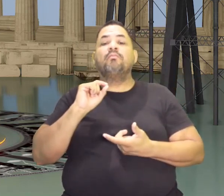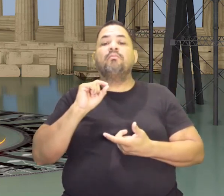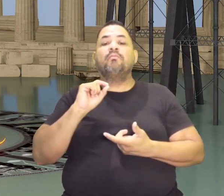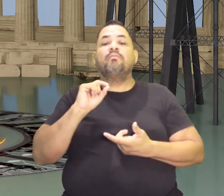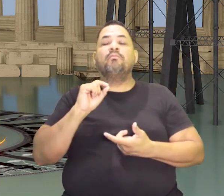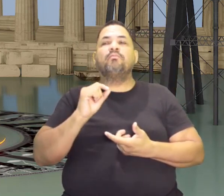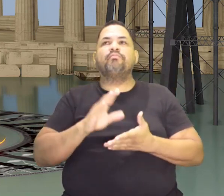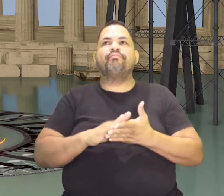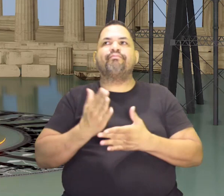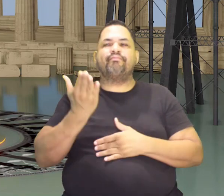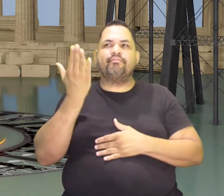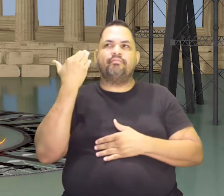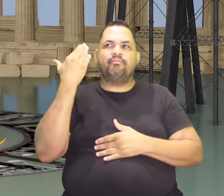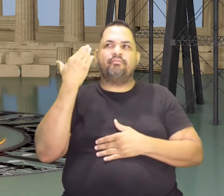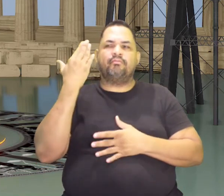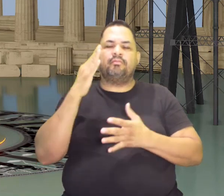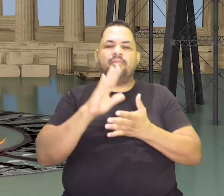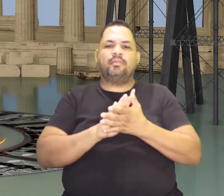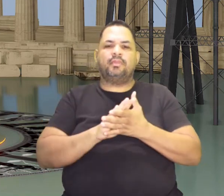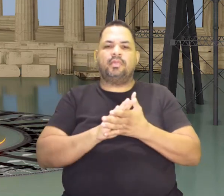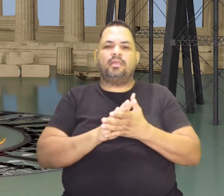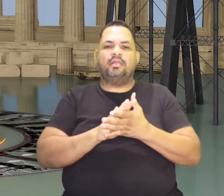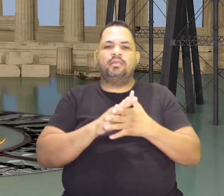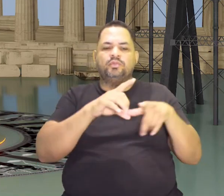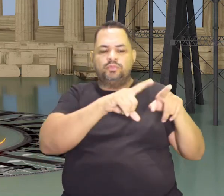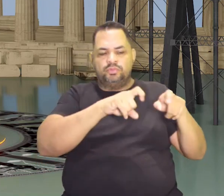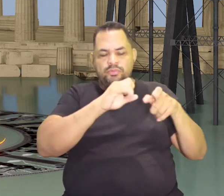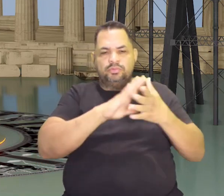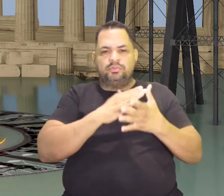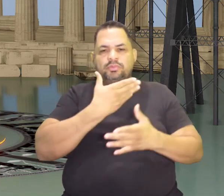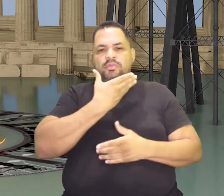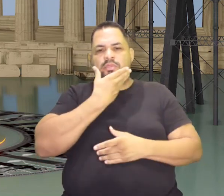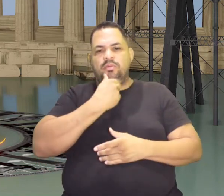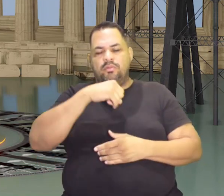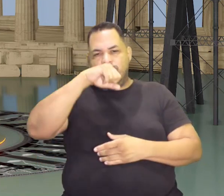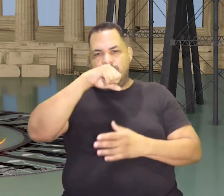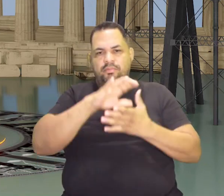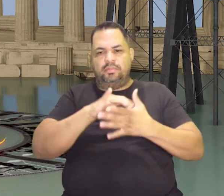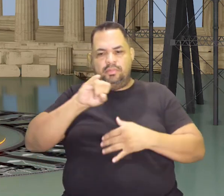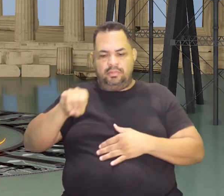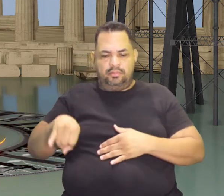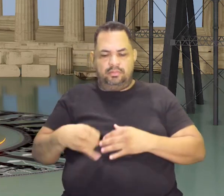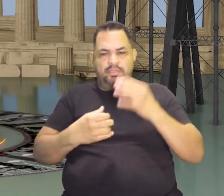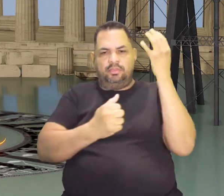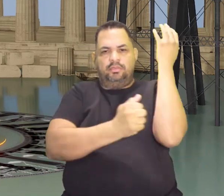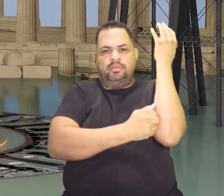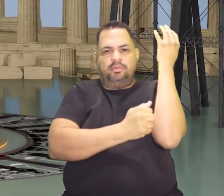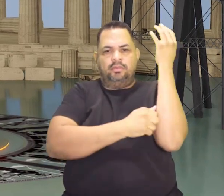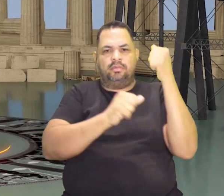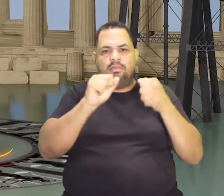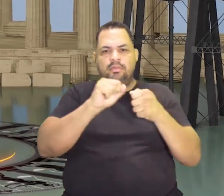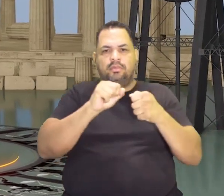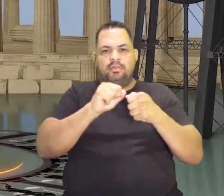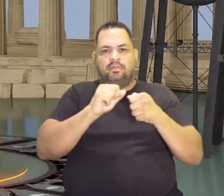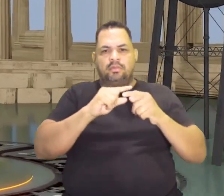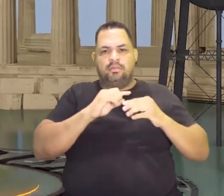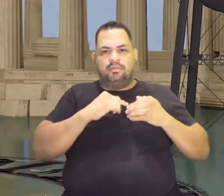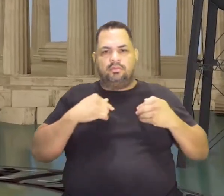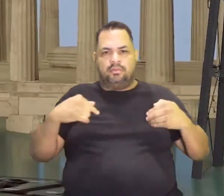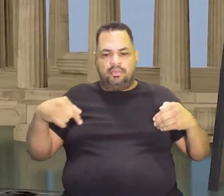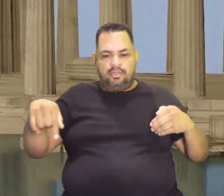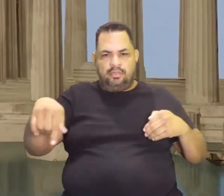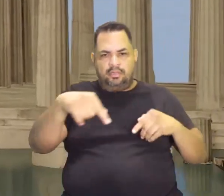Uns dias atrás, lá no sítio do meu pai, caiu uma árvore. Eu aproveitei um pouco da madeira para fazer a área de